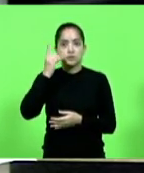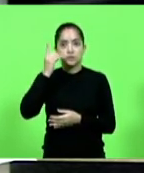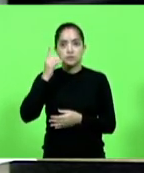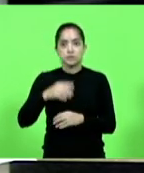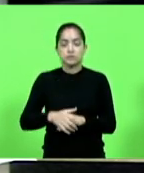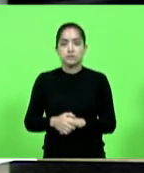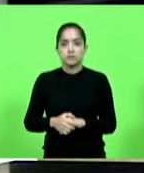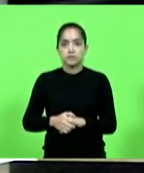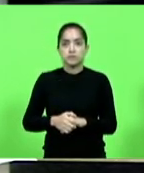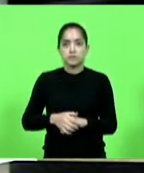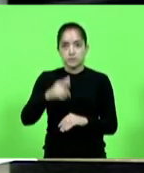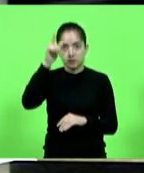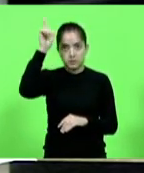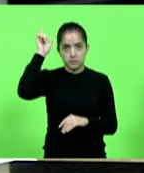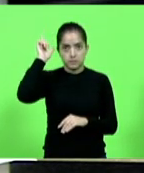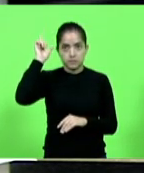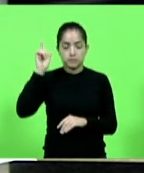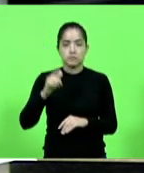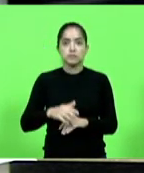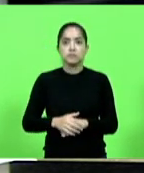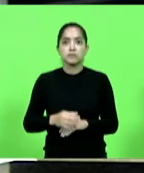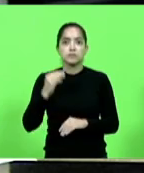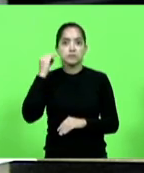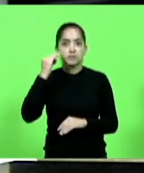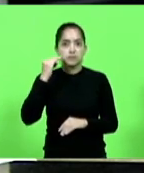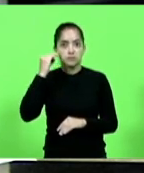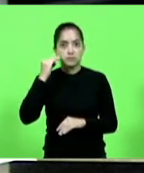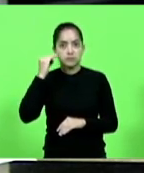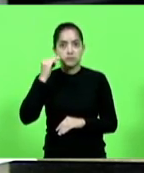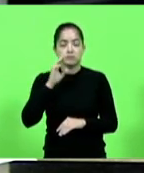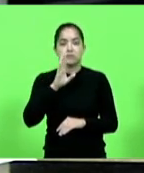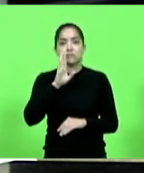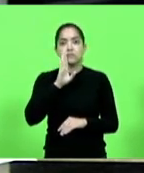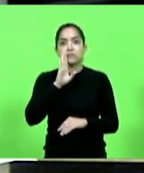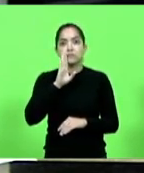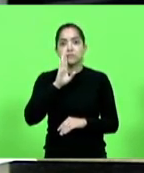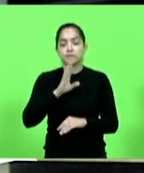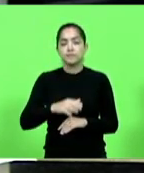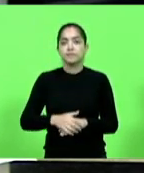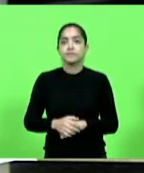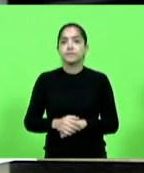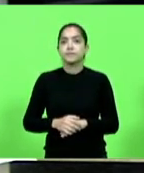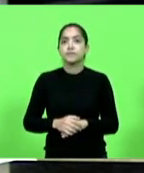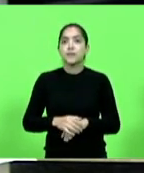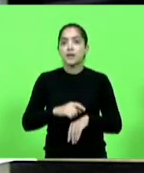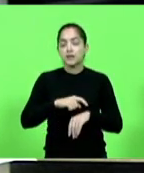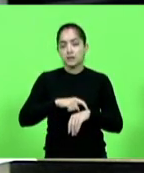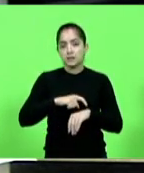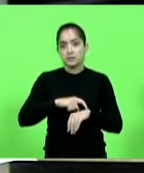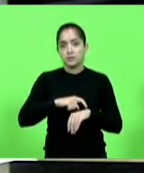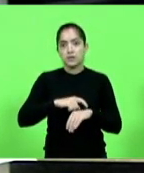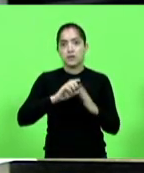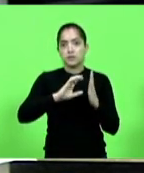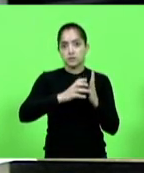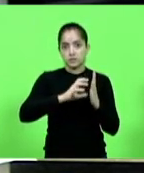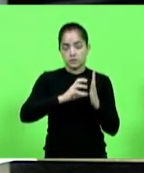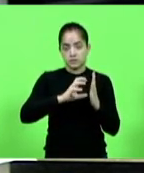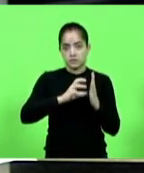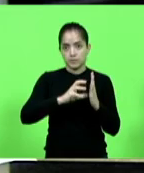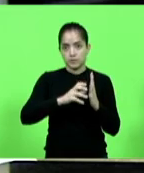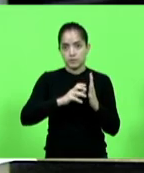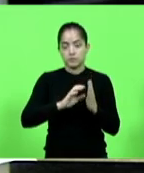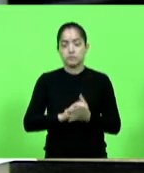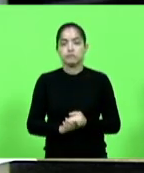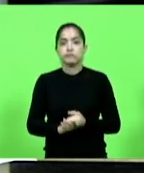Sargento Lima, Márcios Machado e Nilson Berlanda. Grande expediente. Neste horário destinado aos